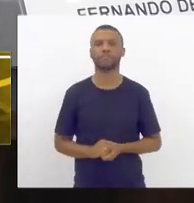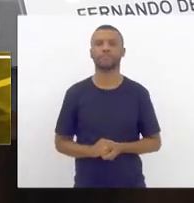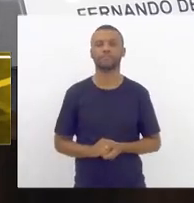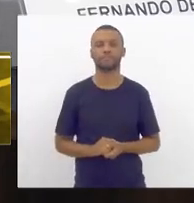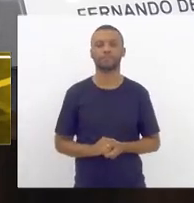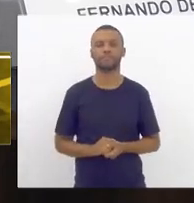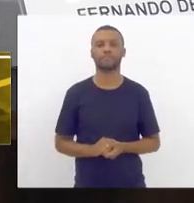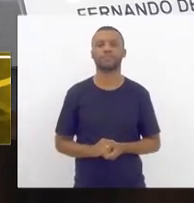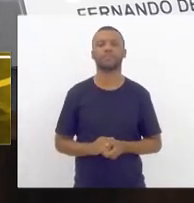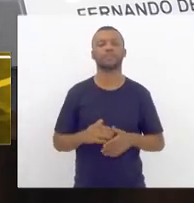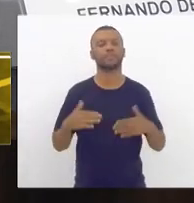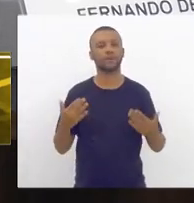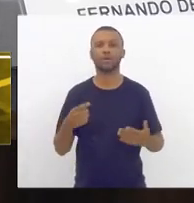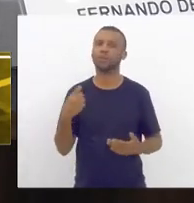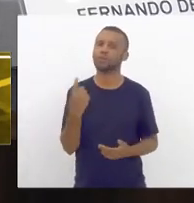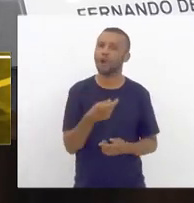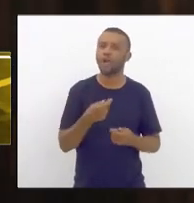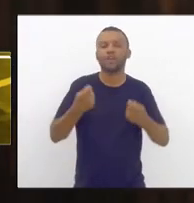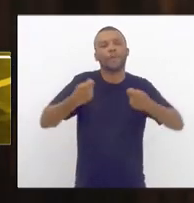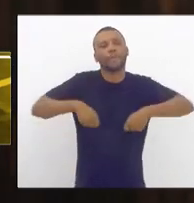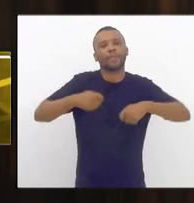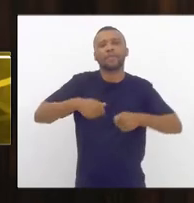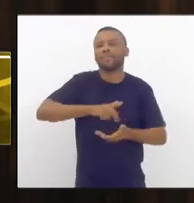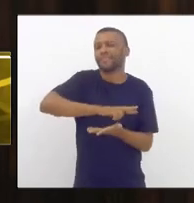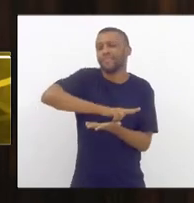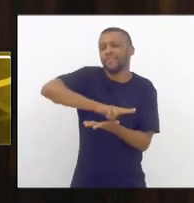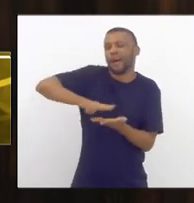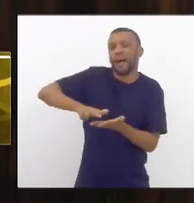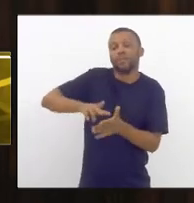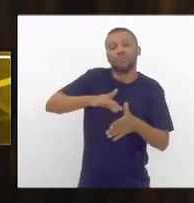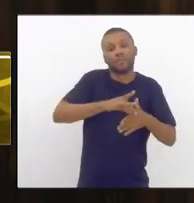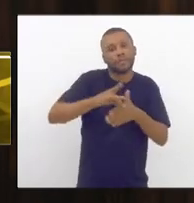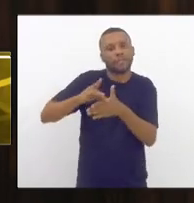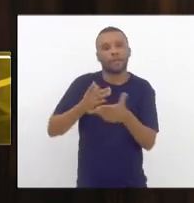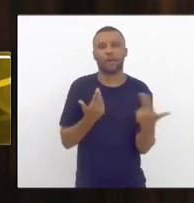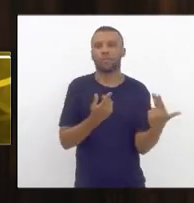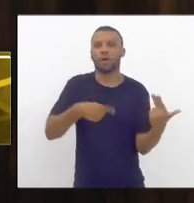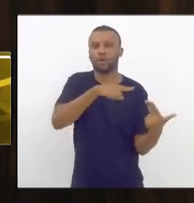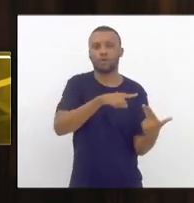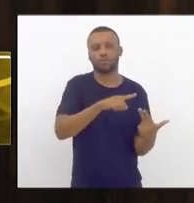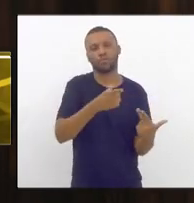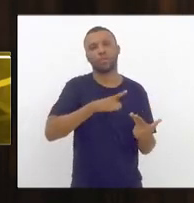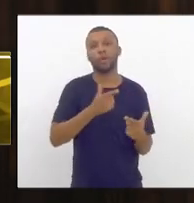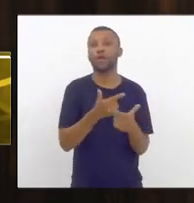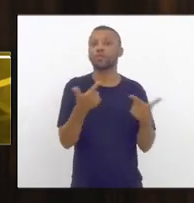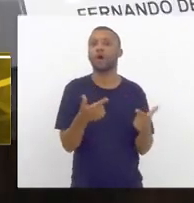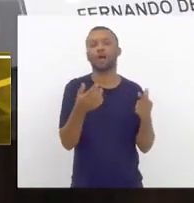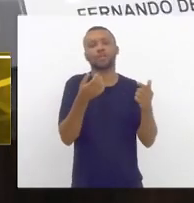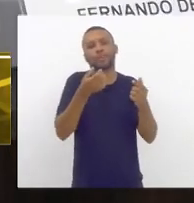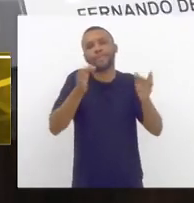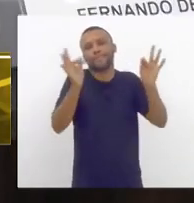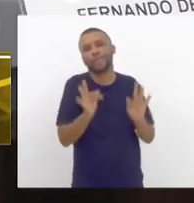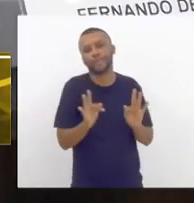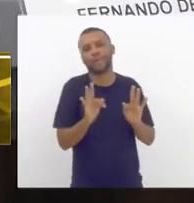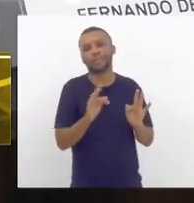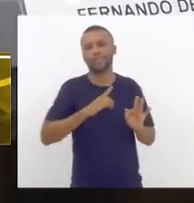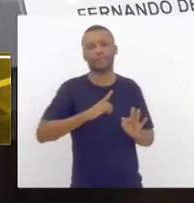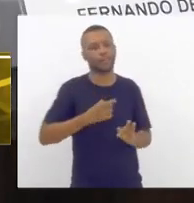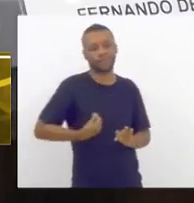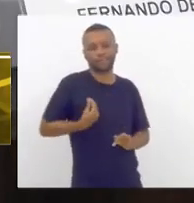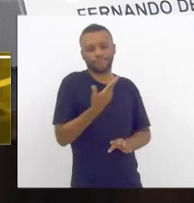nós precisamos de vários líderes como ele mas nós temos a felicidade de tê-los conosco então meus parabéns Fernando